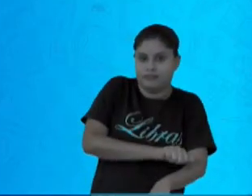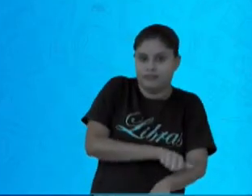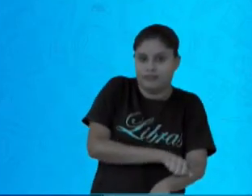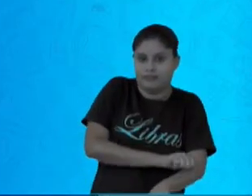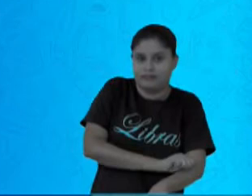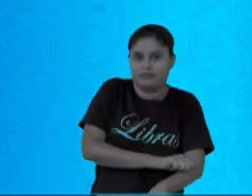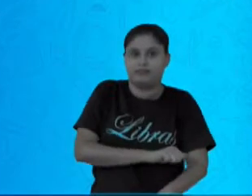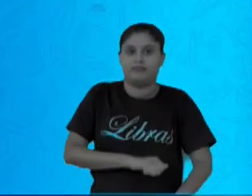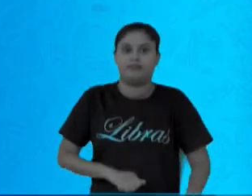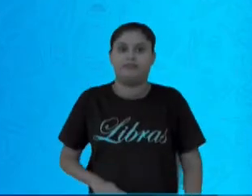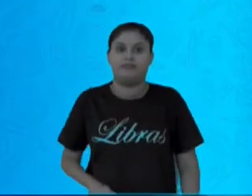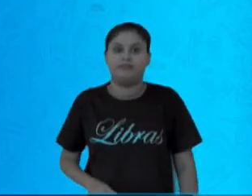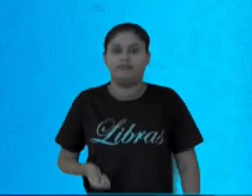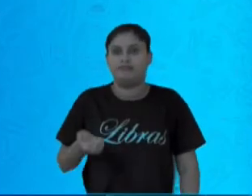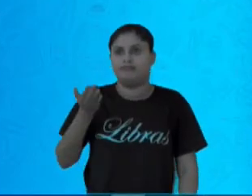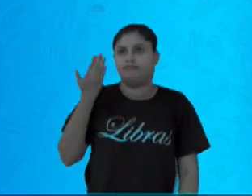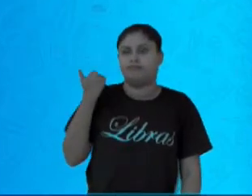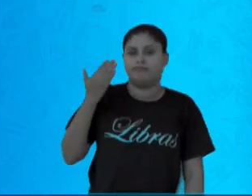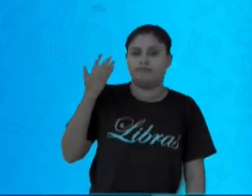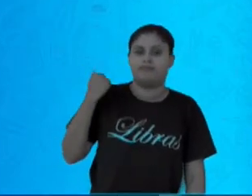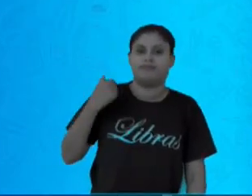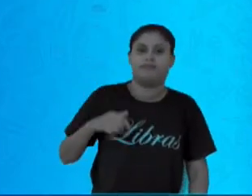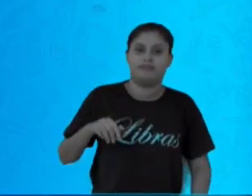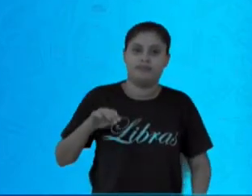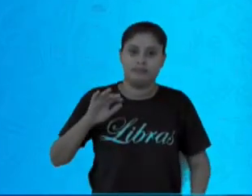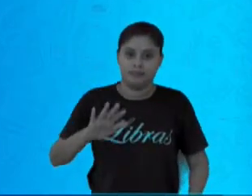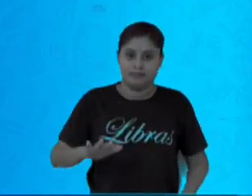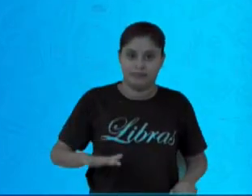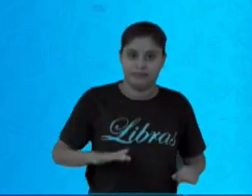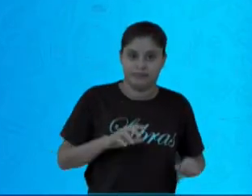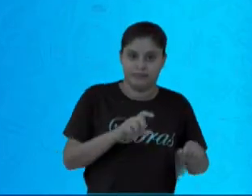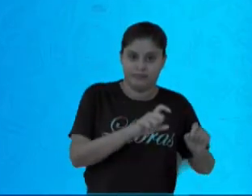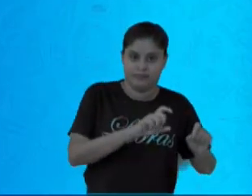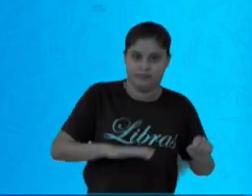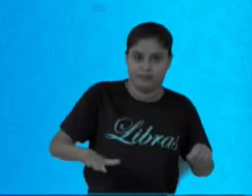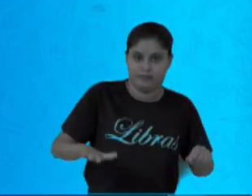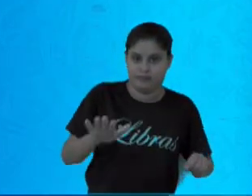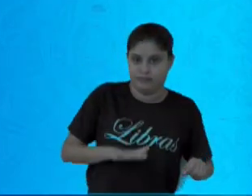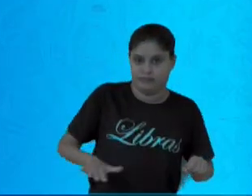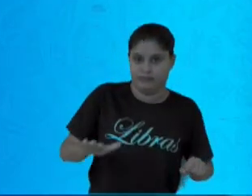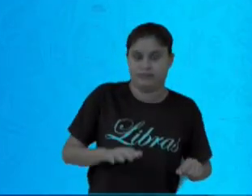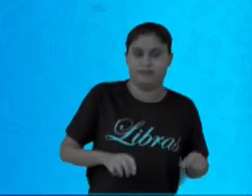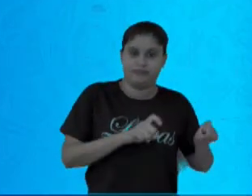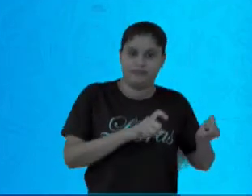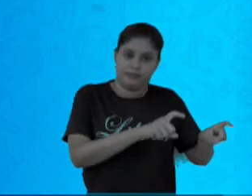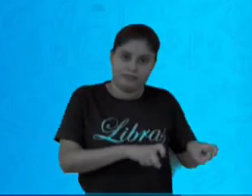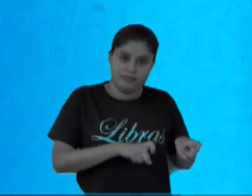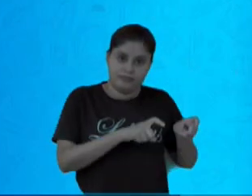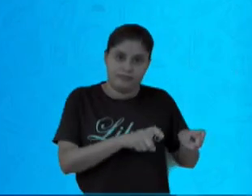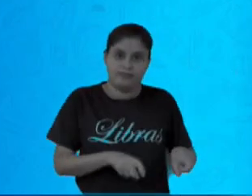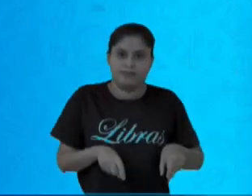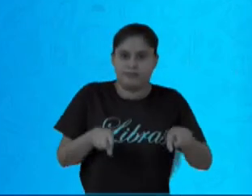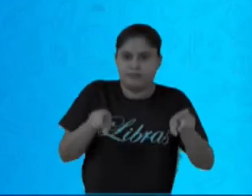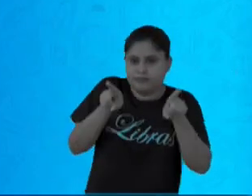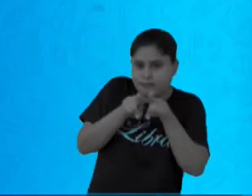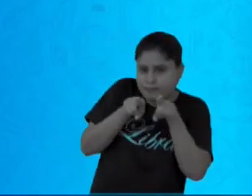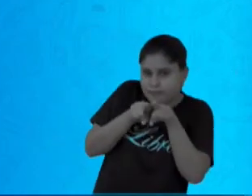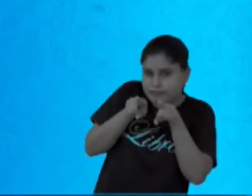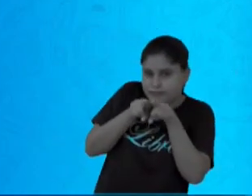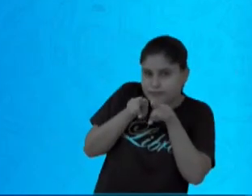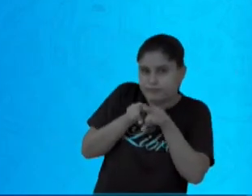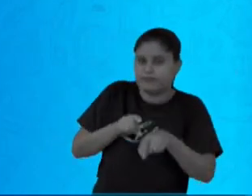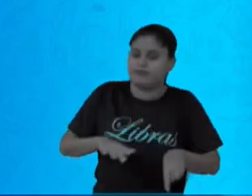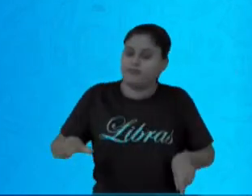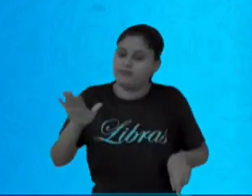Da ovelha, lá da zona rural. Então, olha para você ver como que a comunidade urbana e a comunidade rural, uma depende da outra